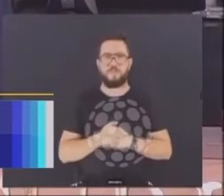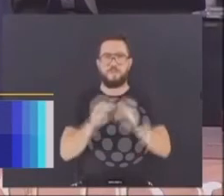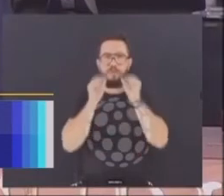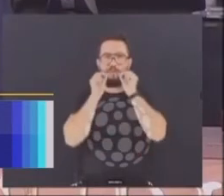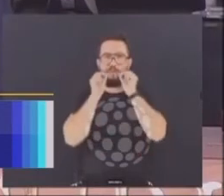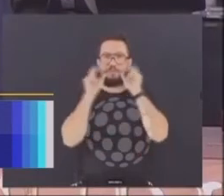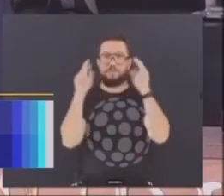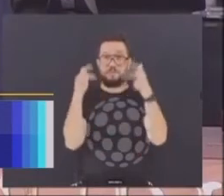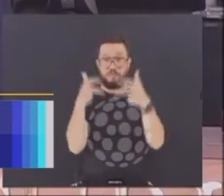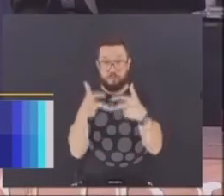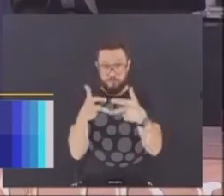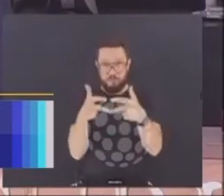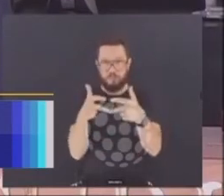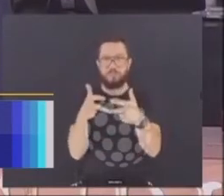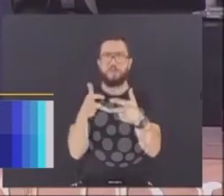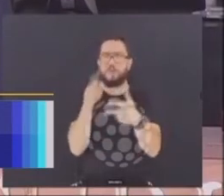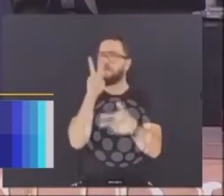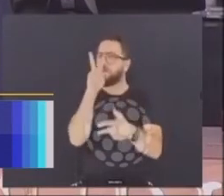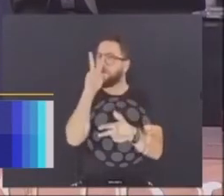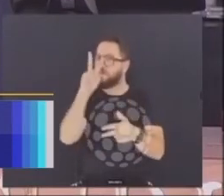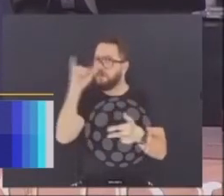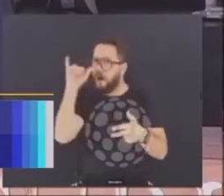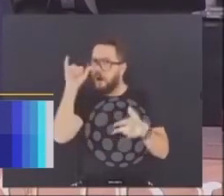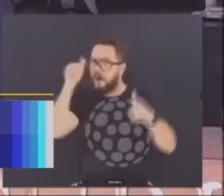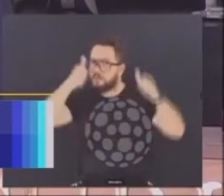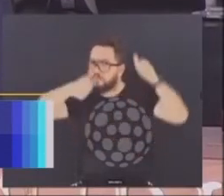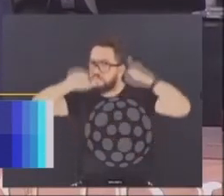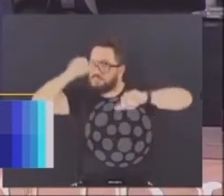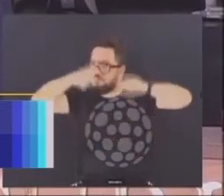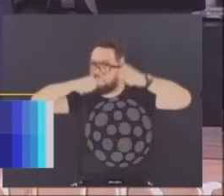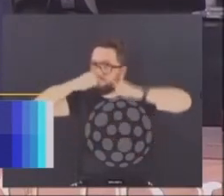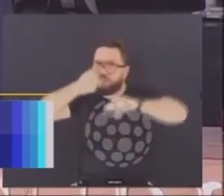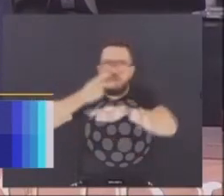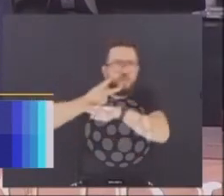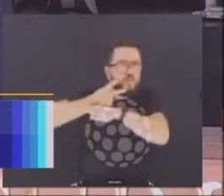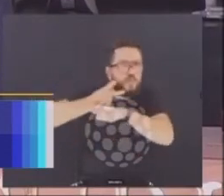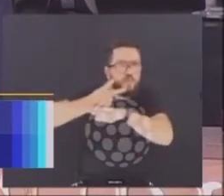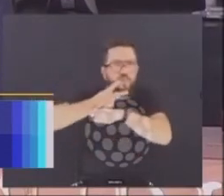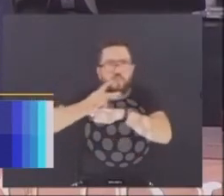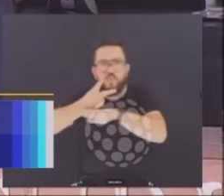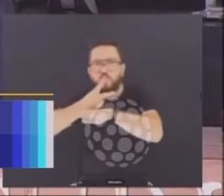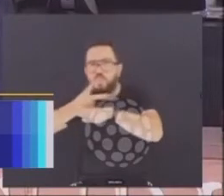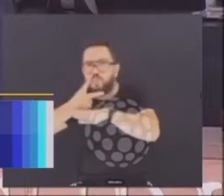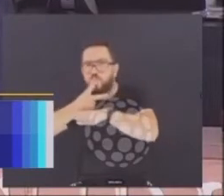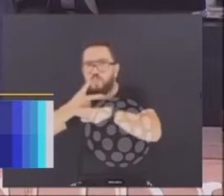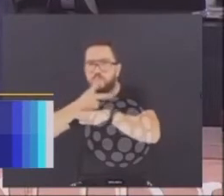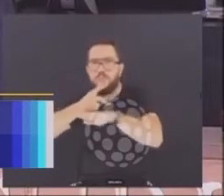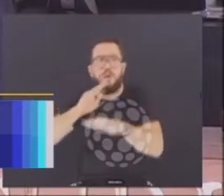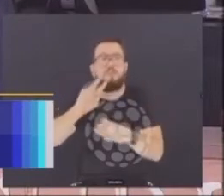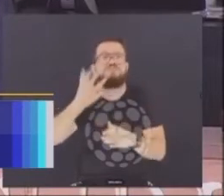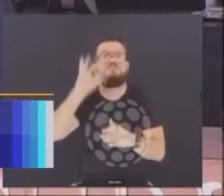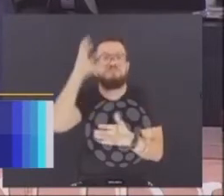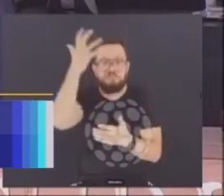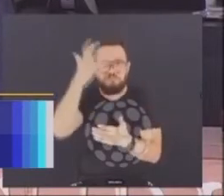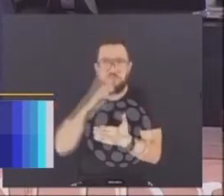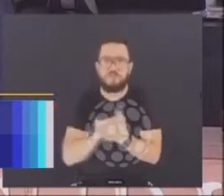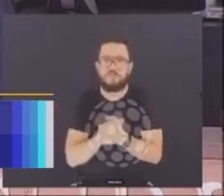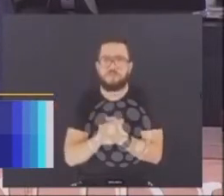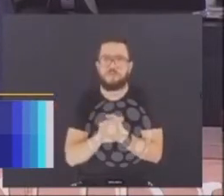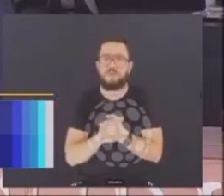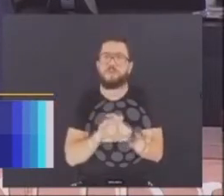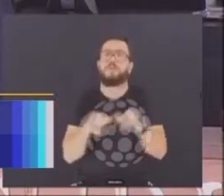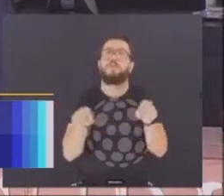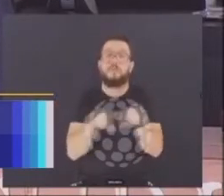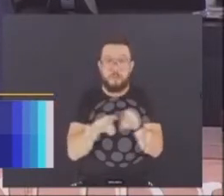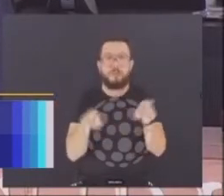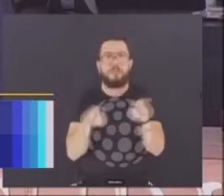em apurar quaisquer fatos postos à apreciação, com a devida isenção orientada